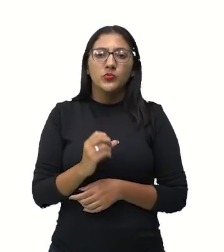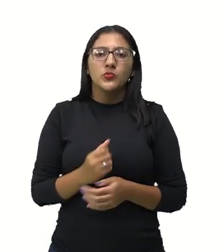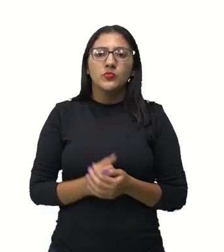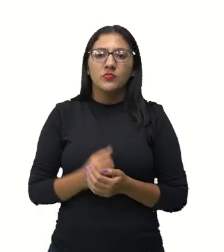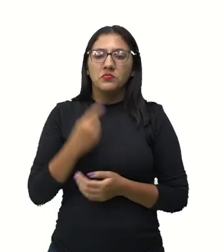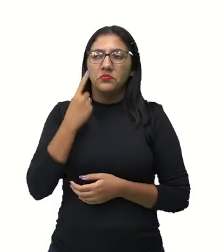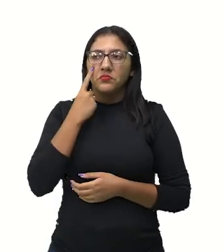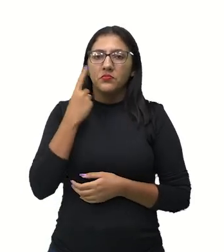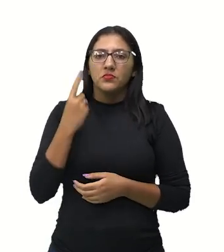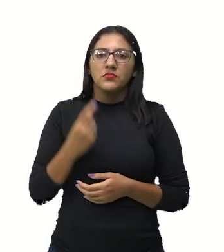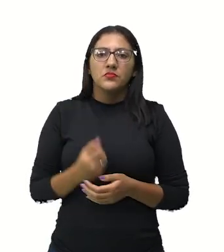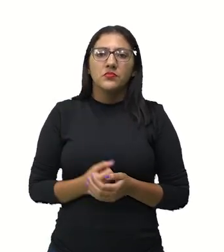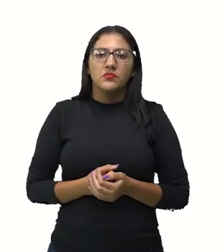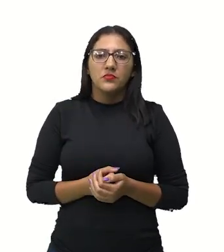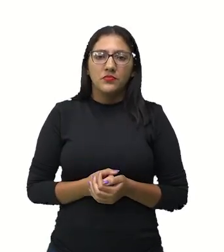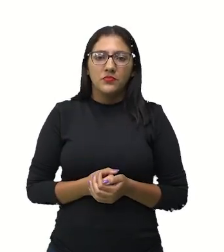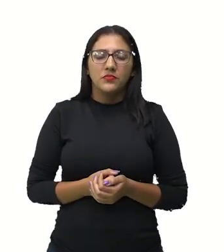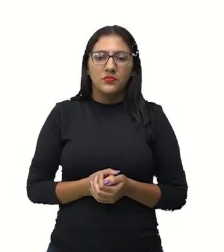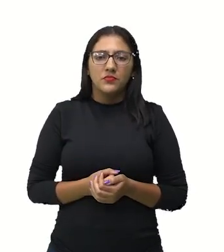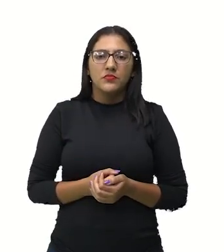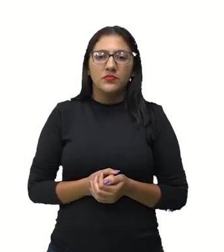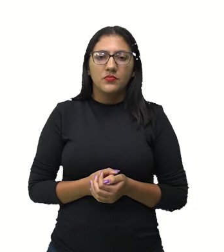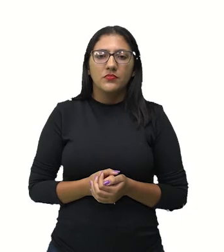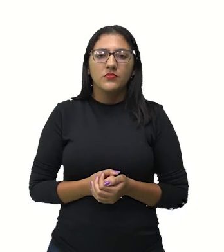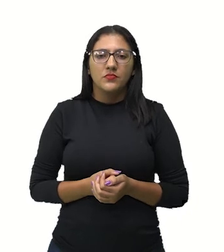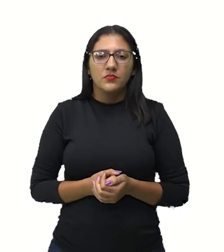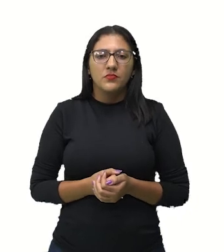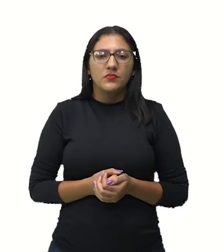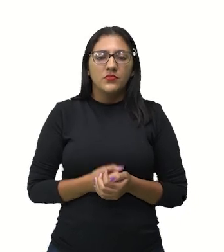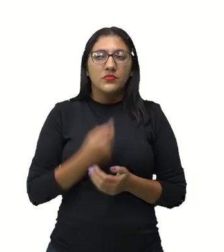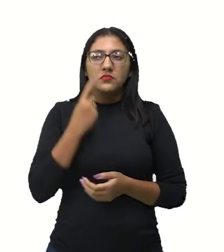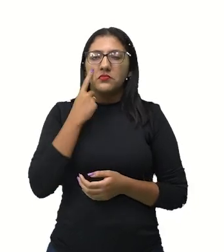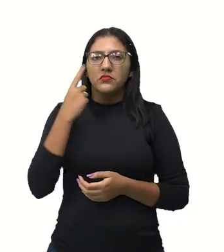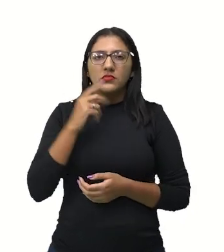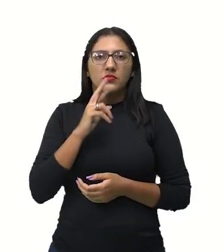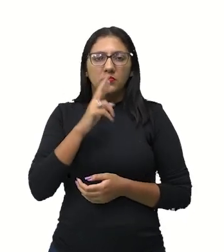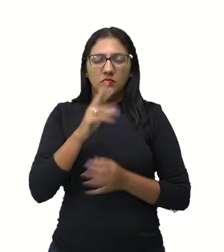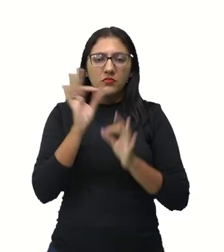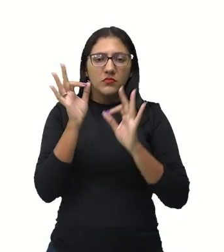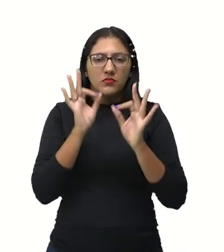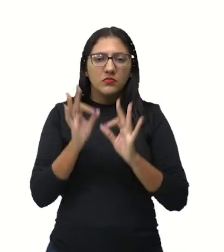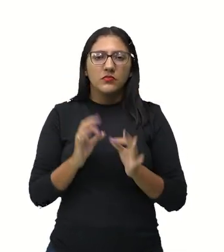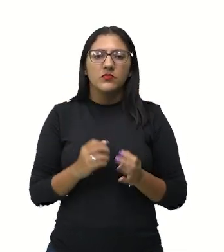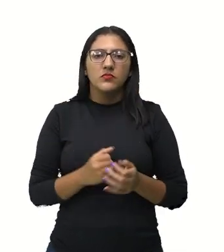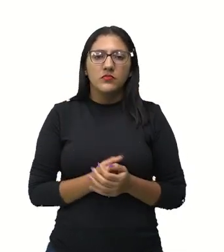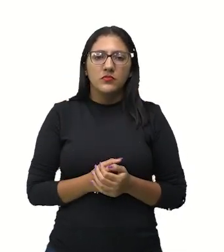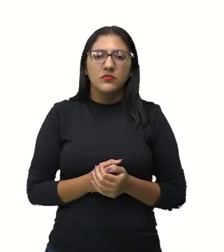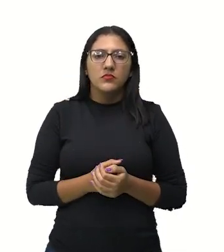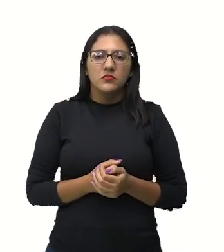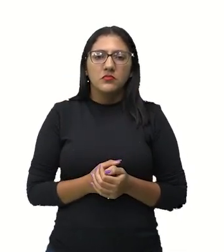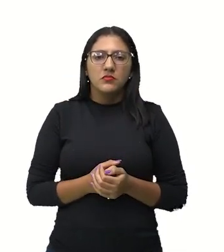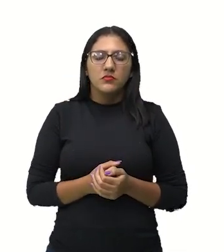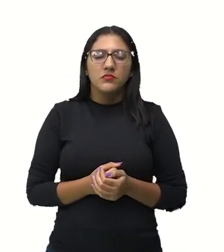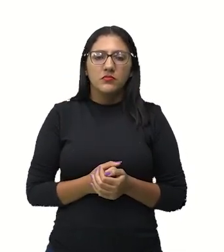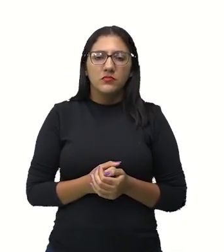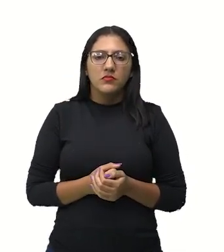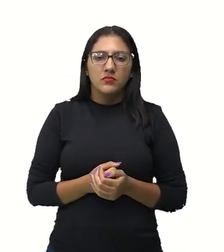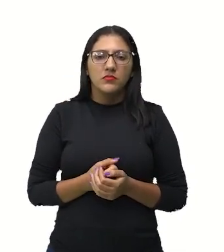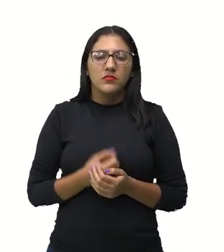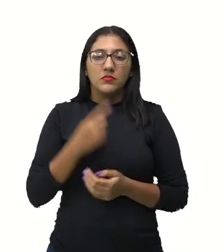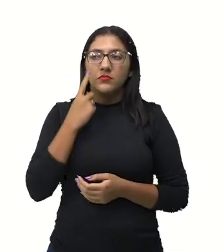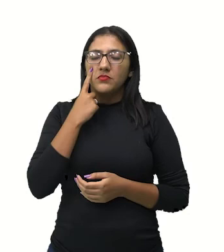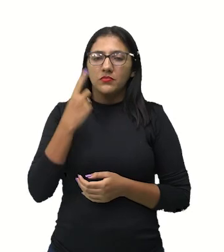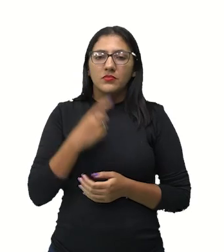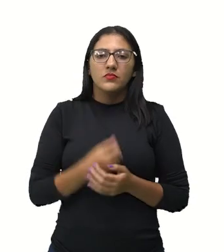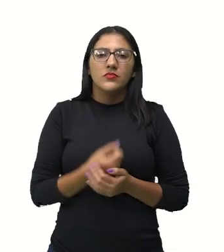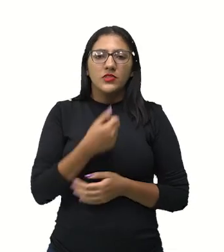0 mais 0, 0. 0 mais 5, 5. 7 mais 5, 12. Sobre 1. 2 mais 1, 3. Baixo 1.